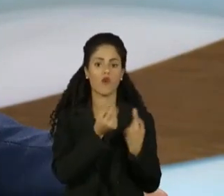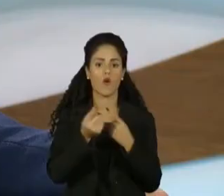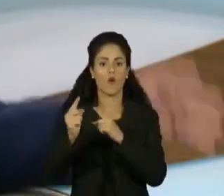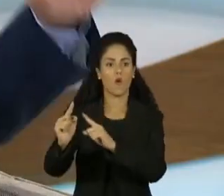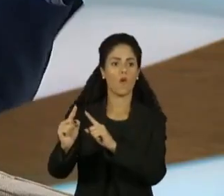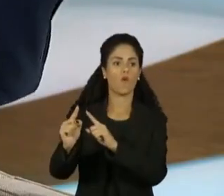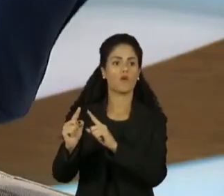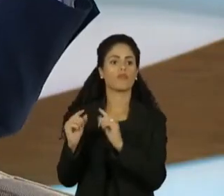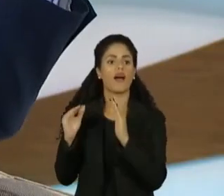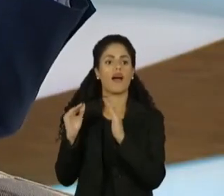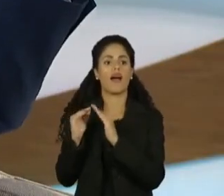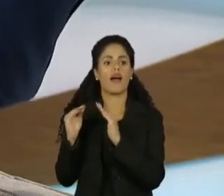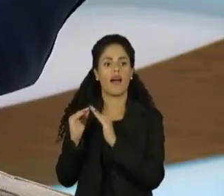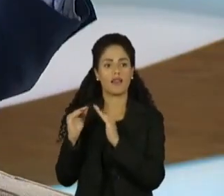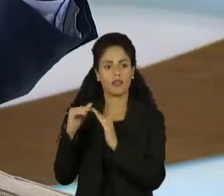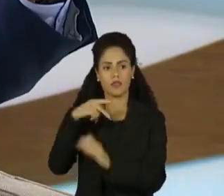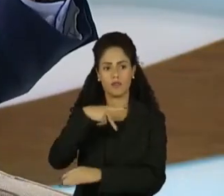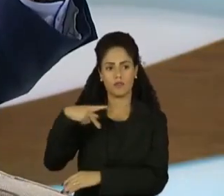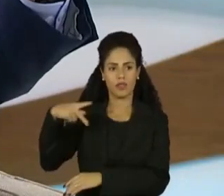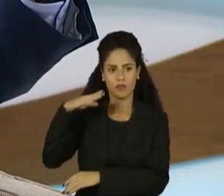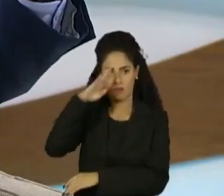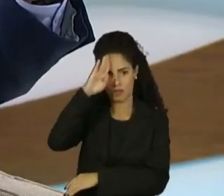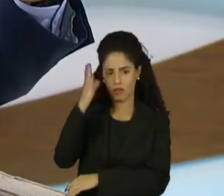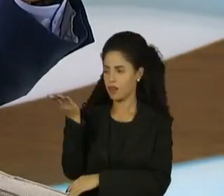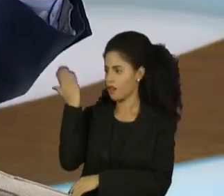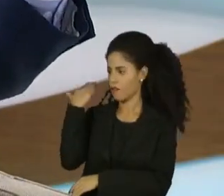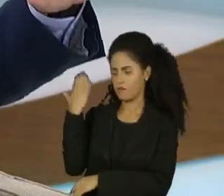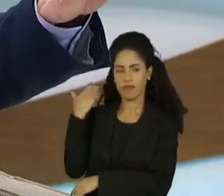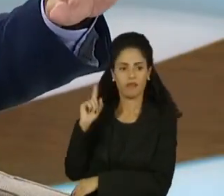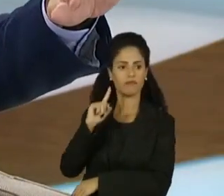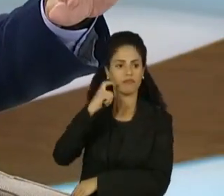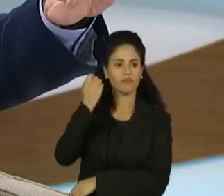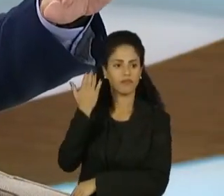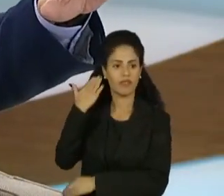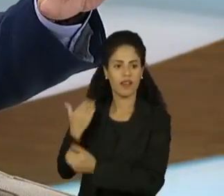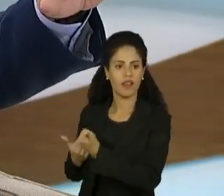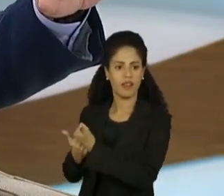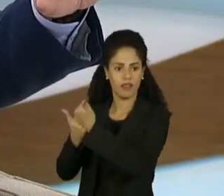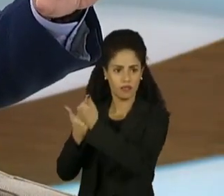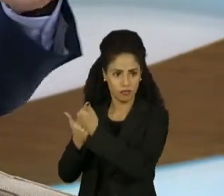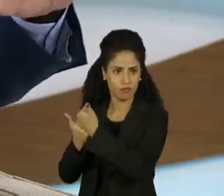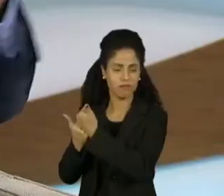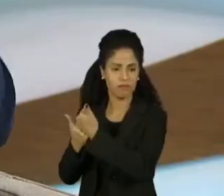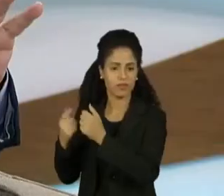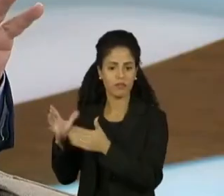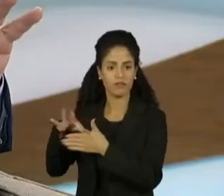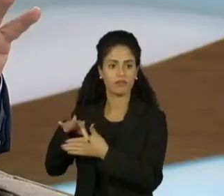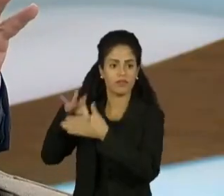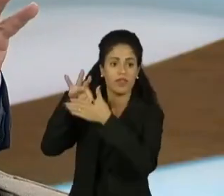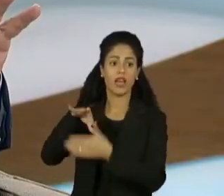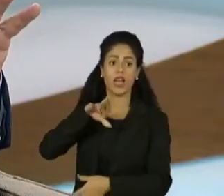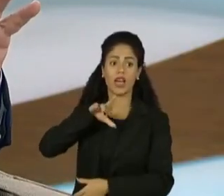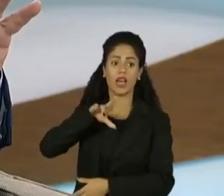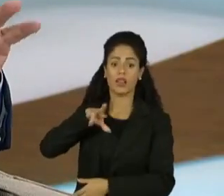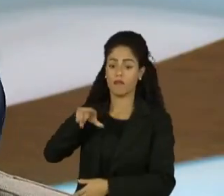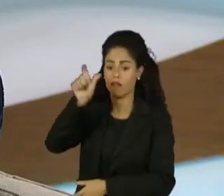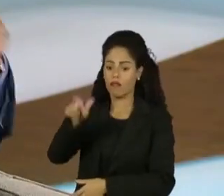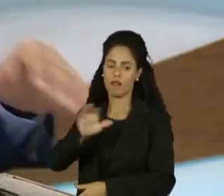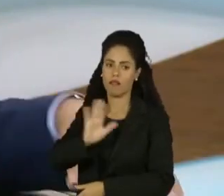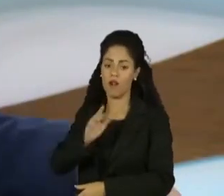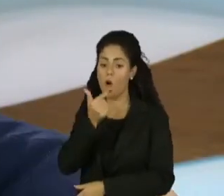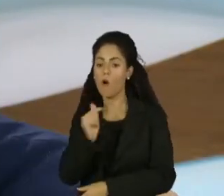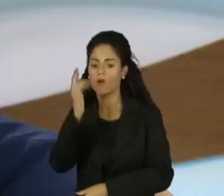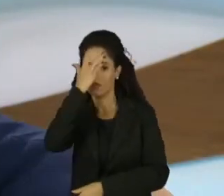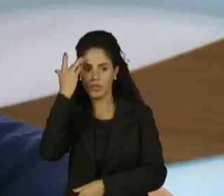do presidente da República, que coincidentemente era o ex-presidente, líder da oposição, e o alvo não era ele.